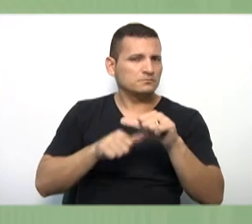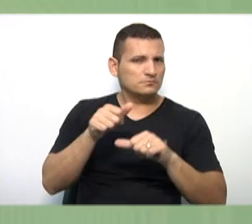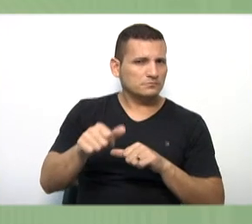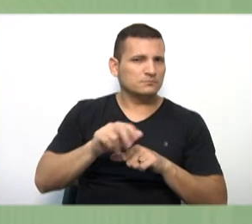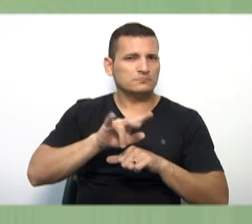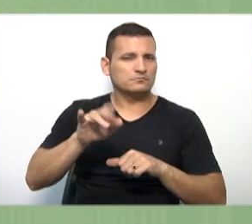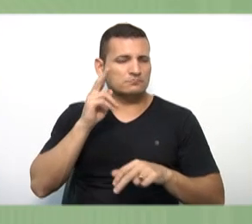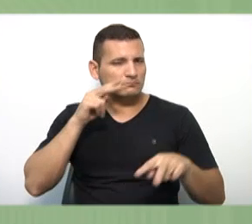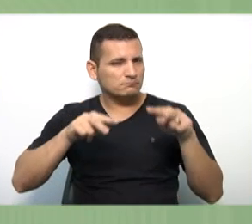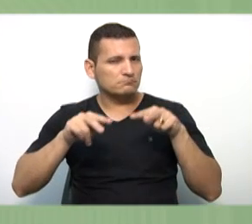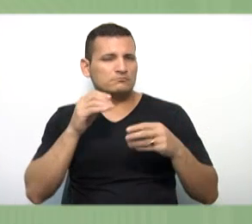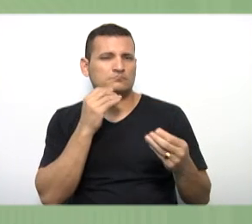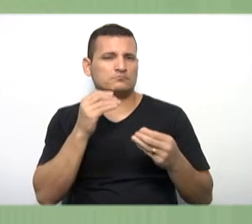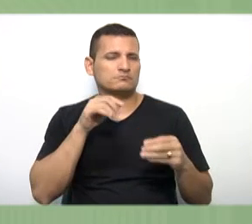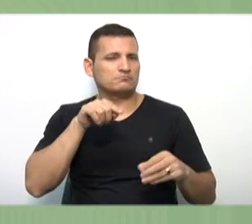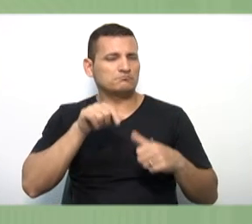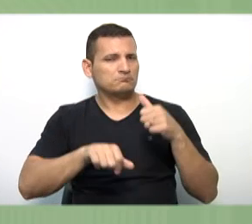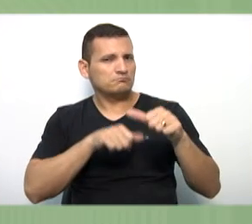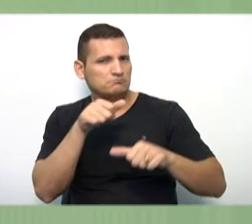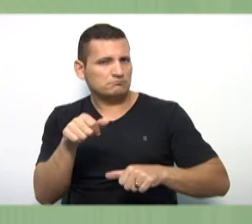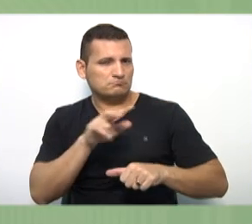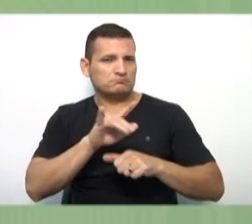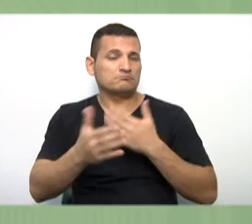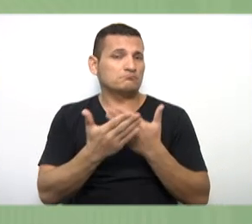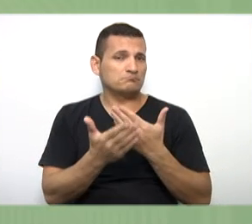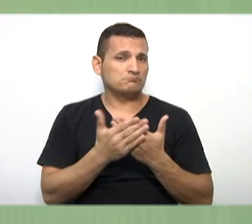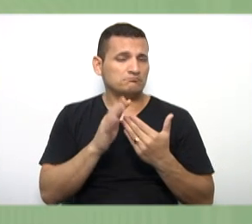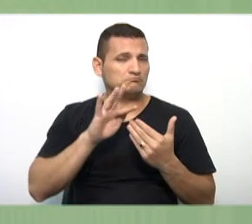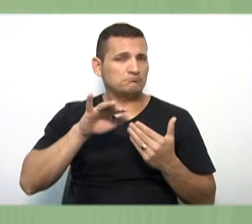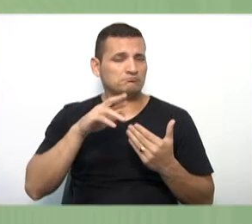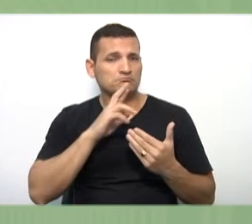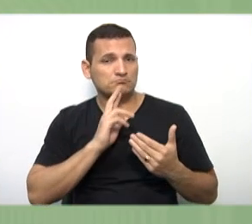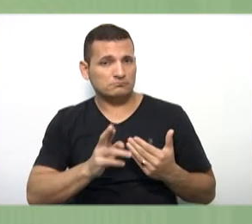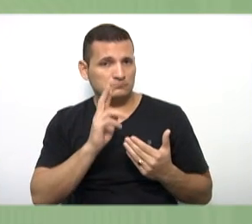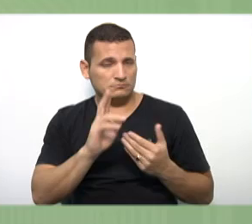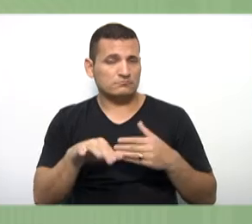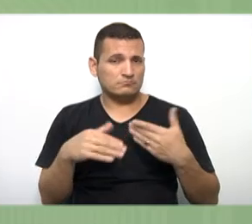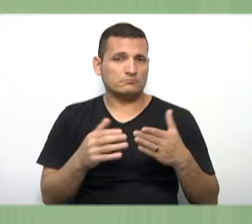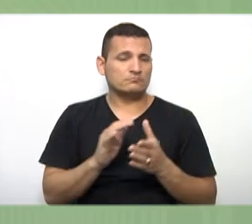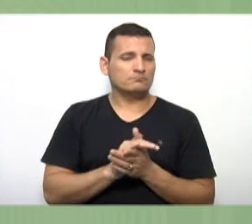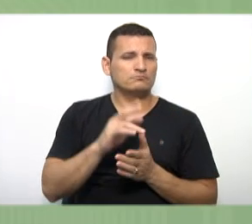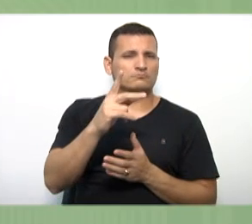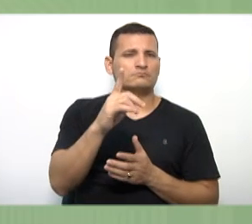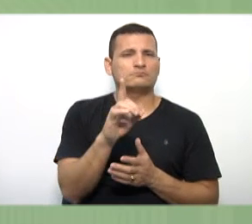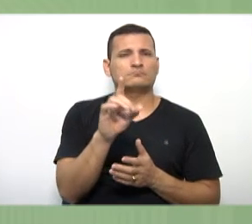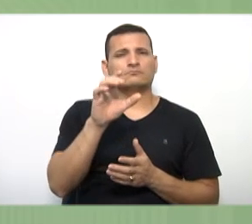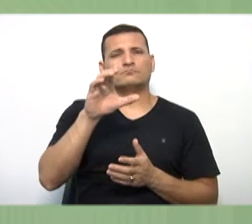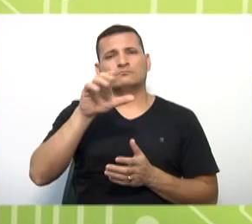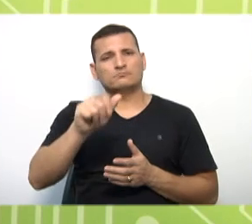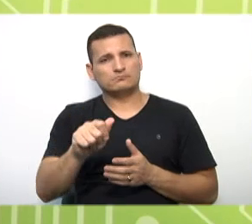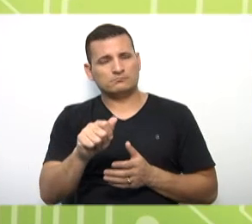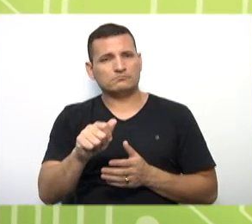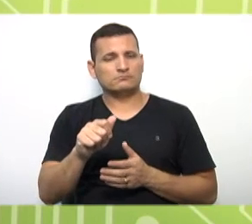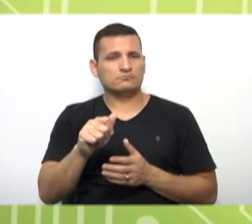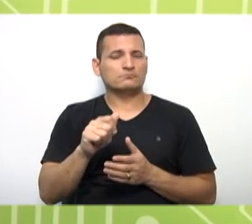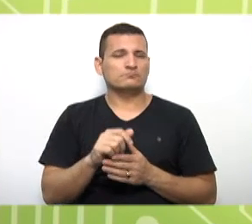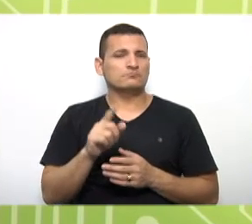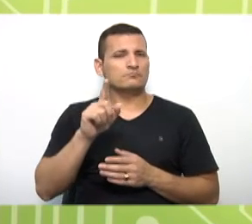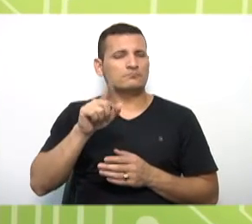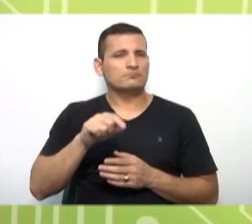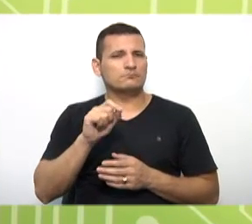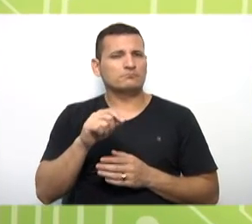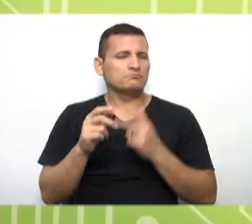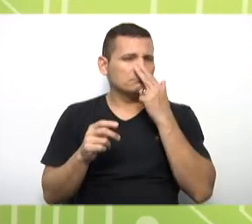observar os efeitos dessa mudança e vai estudar os resultados. Então, quando eu falo do ciclo PDCA, é um